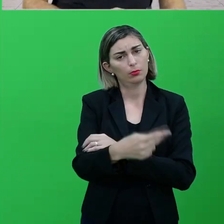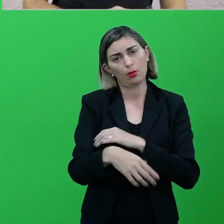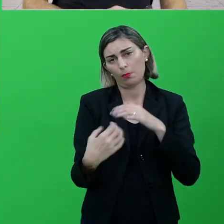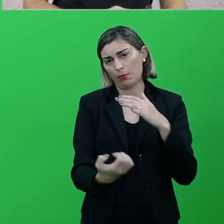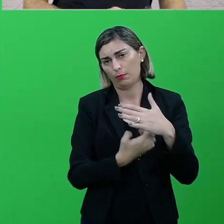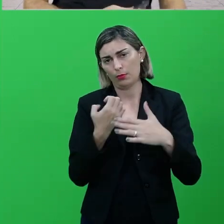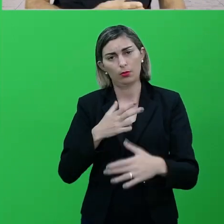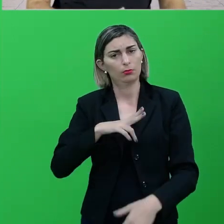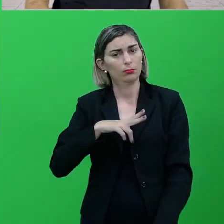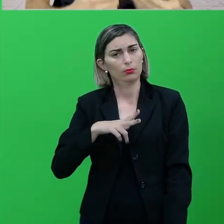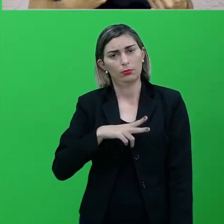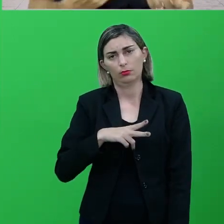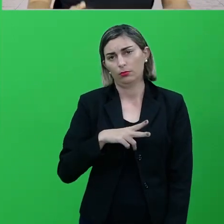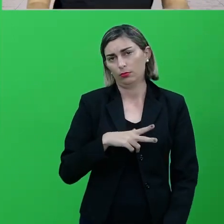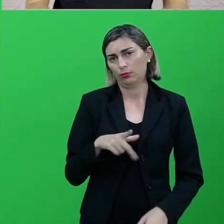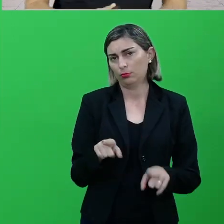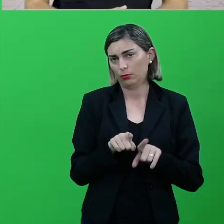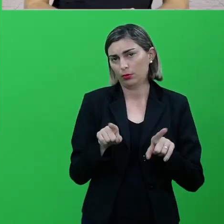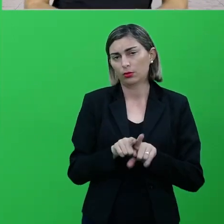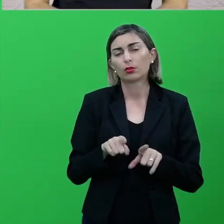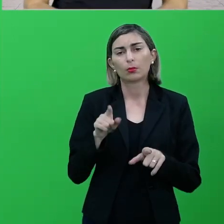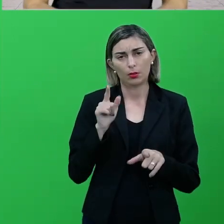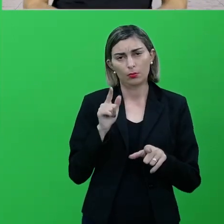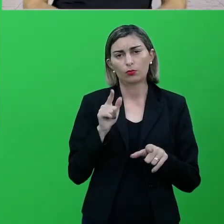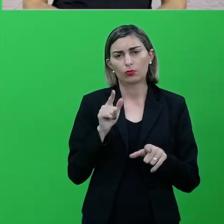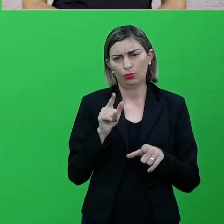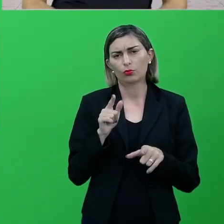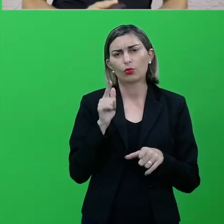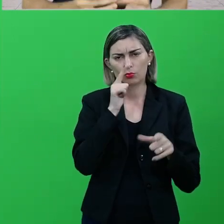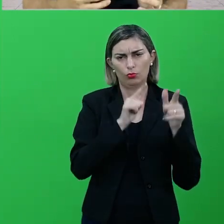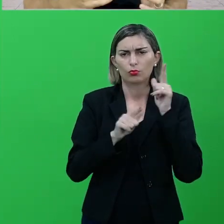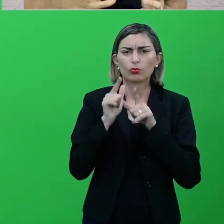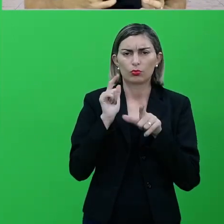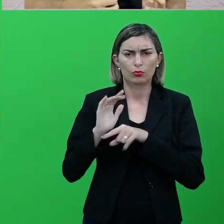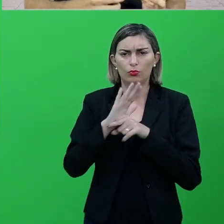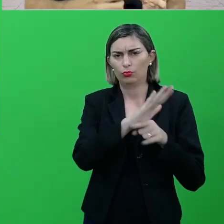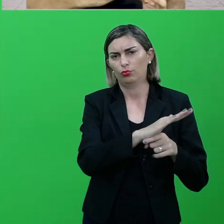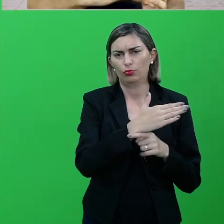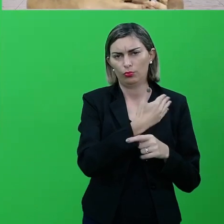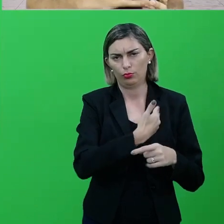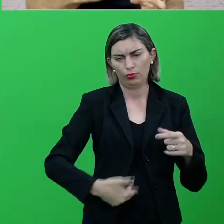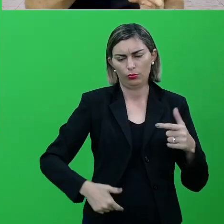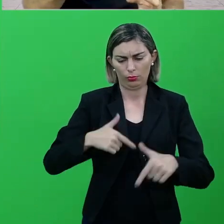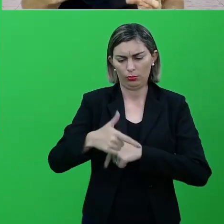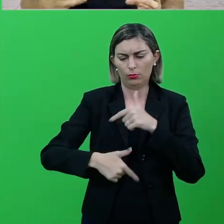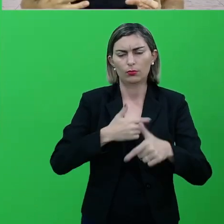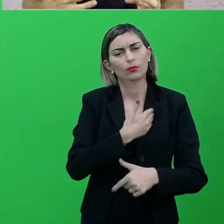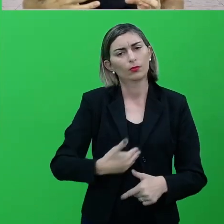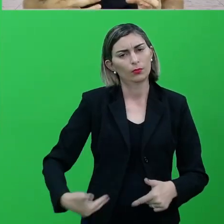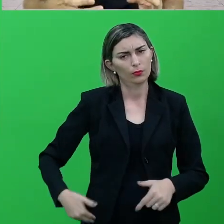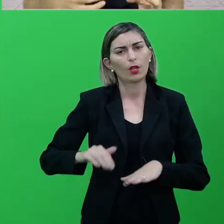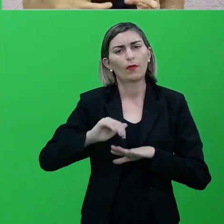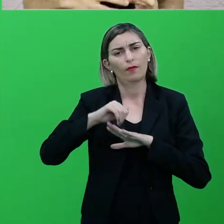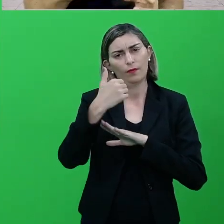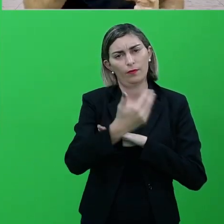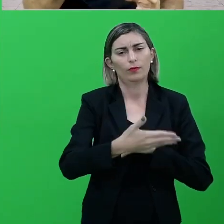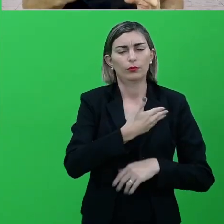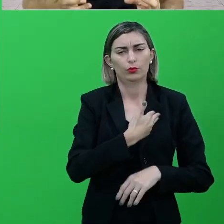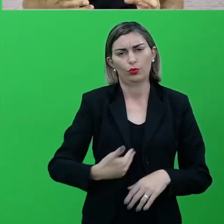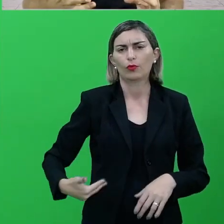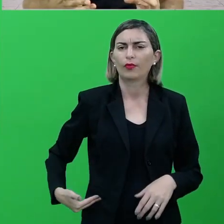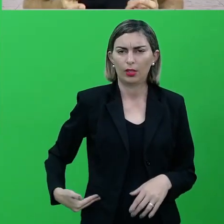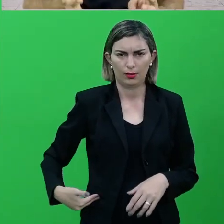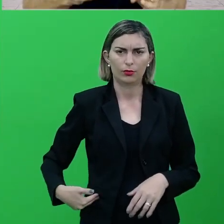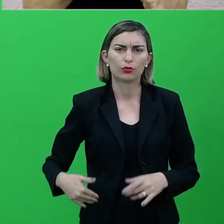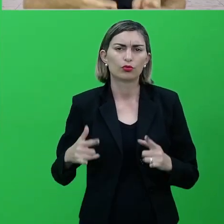privado, né, que também usufruem do serviço público, tá? Esses são os atores externos ao governo,